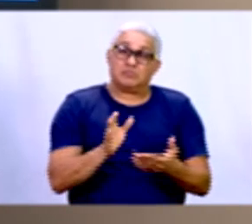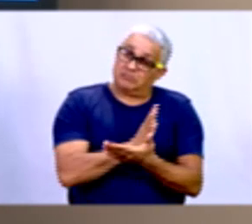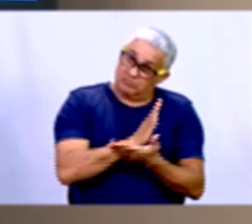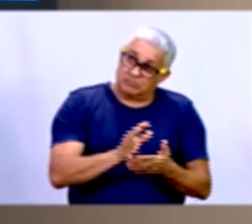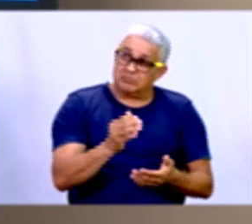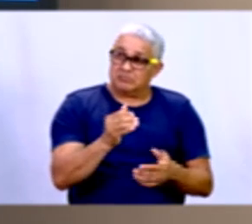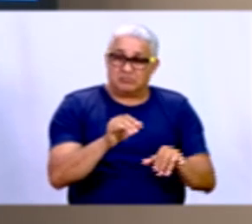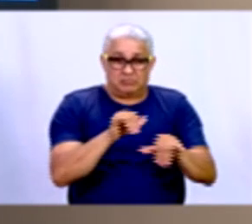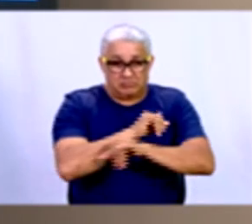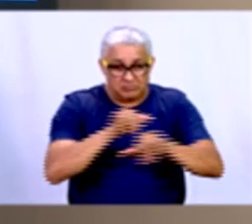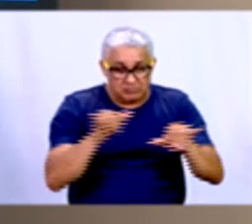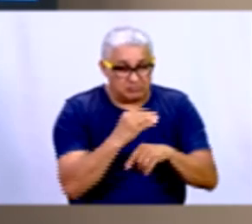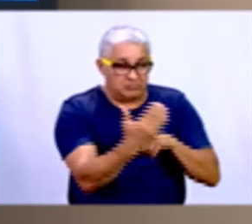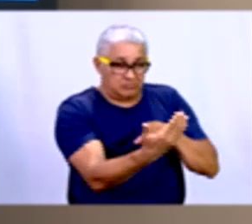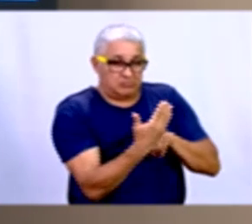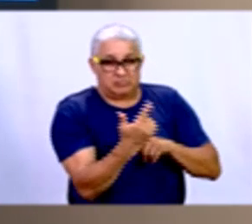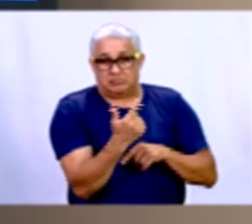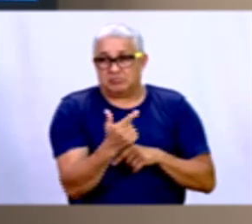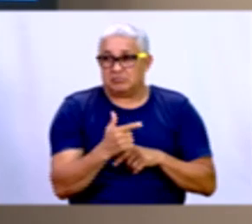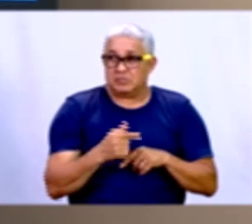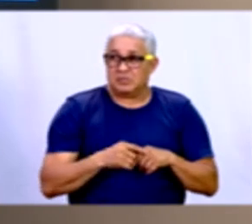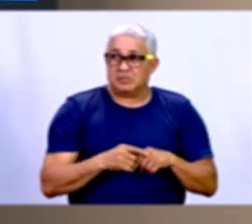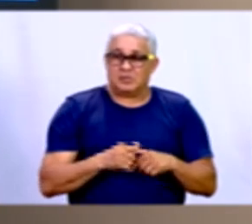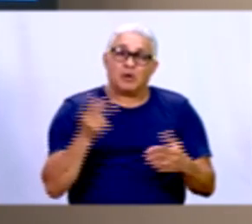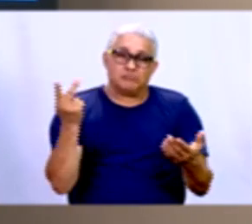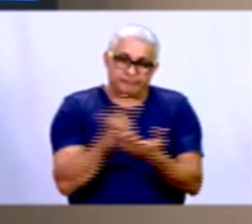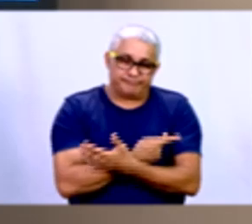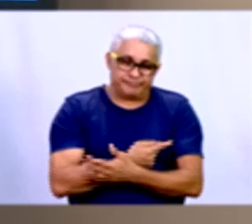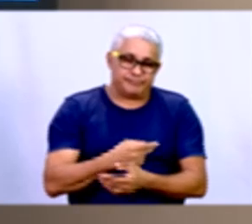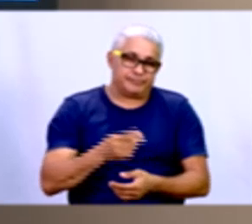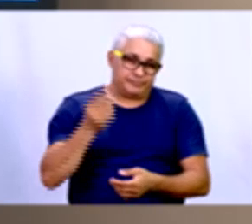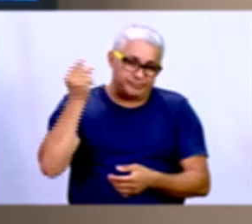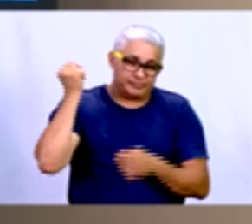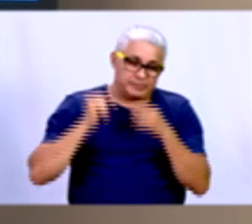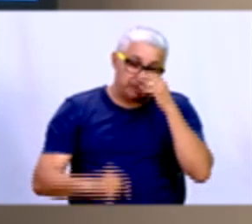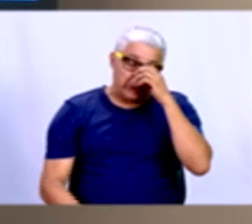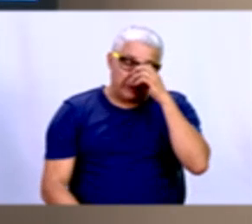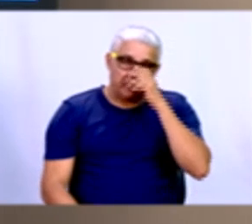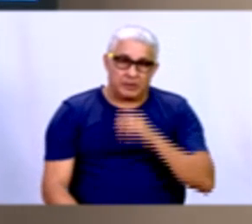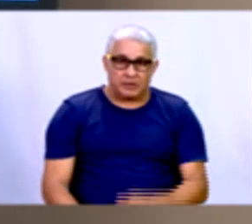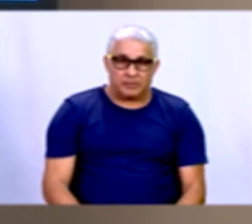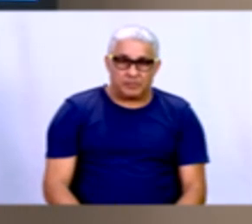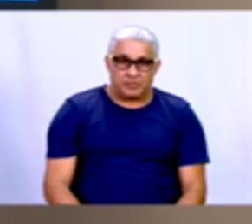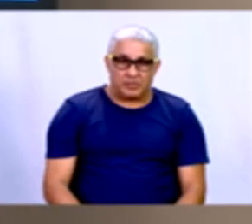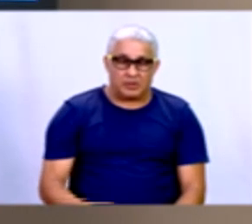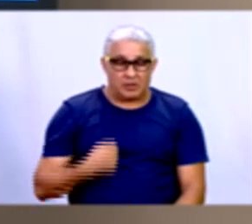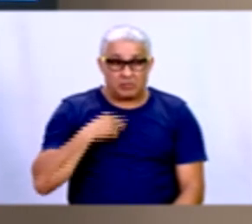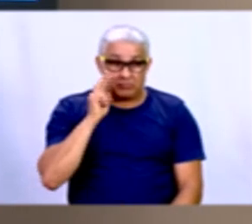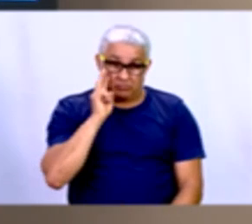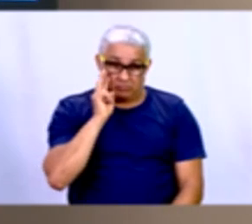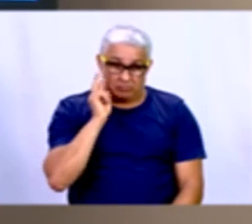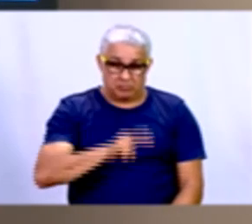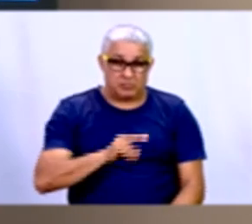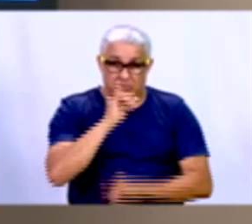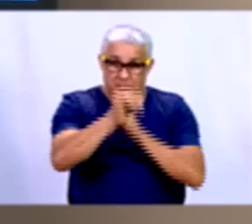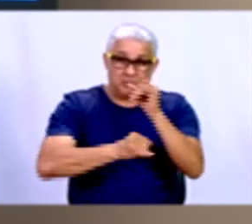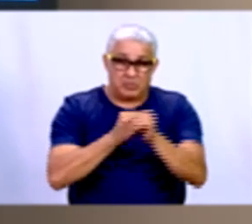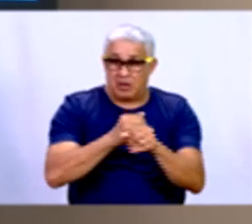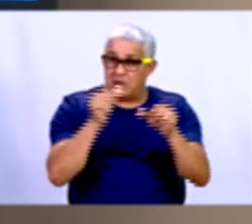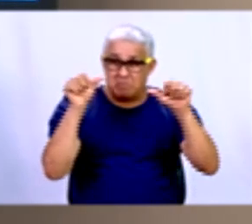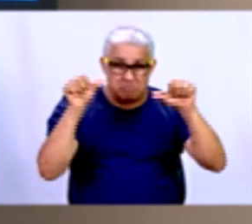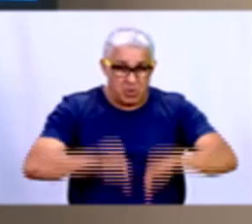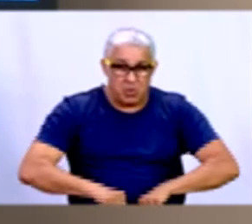que realmente te ajudam. Outro dia eu estava vendo uma instalação de uma rede e a internet não estava funcionando